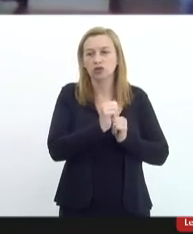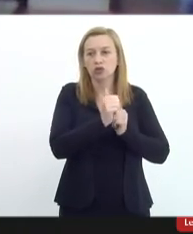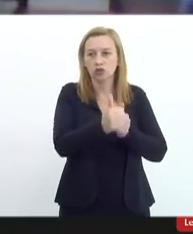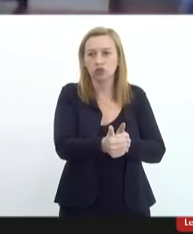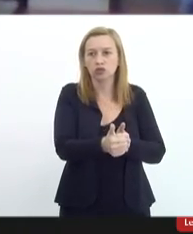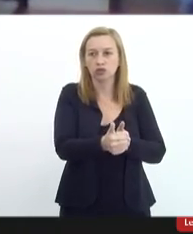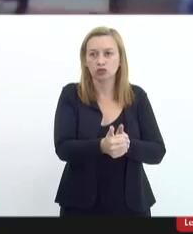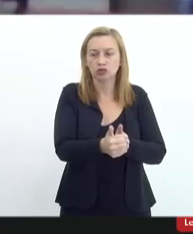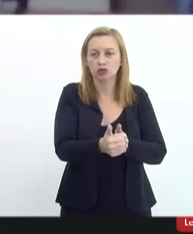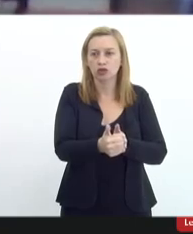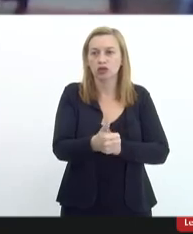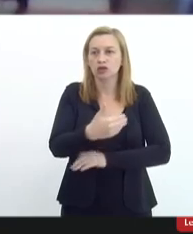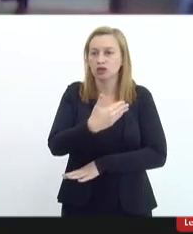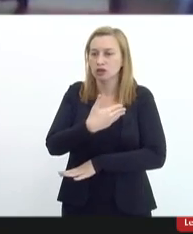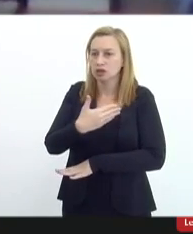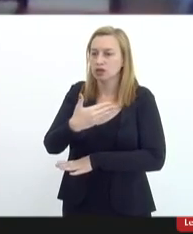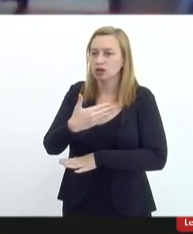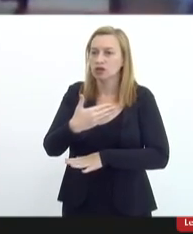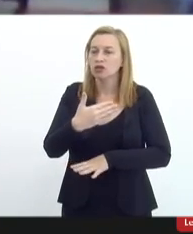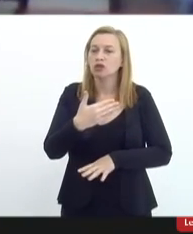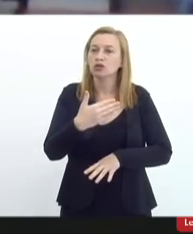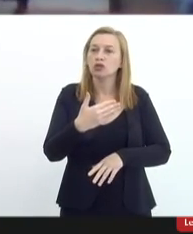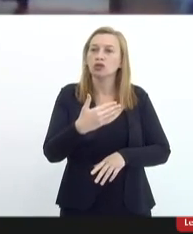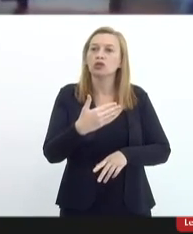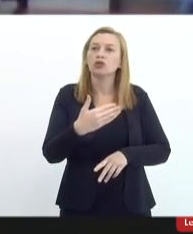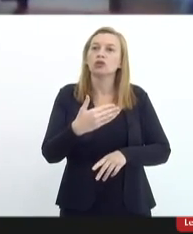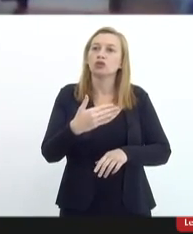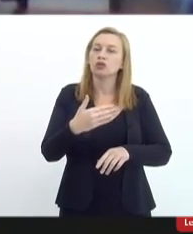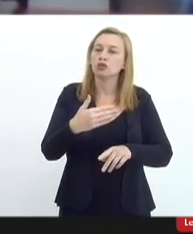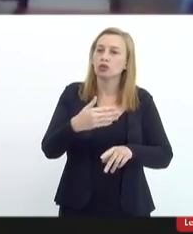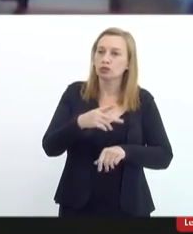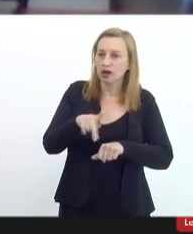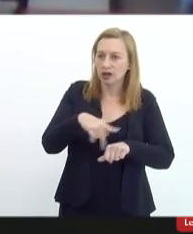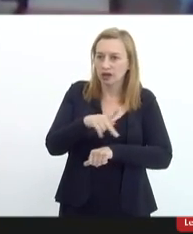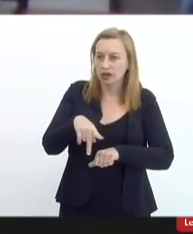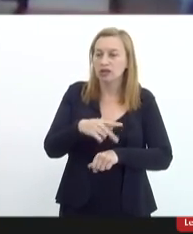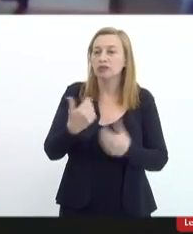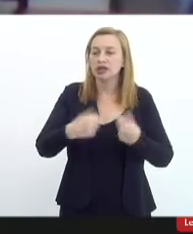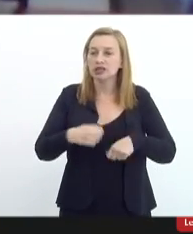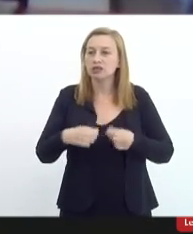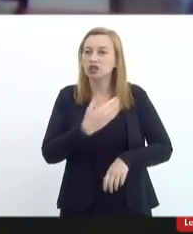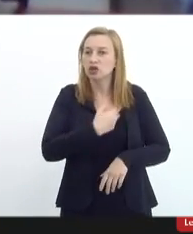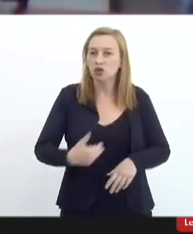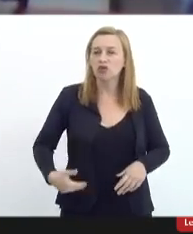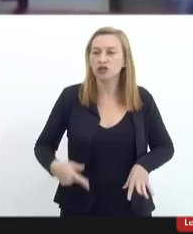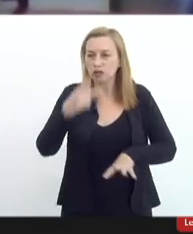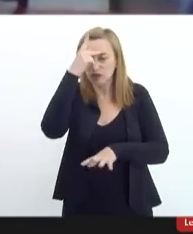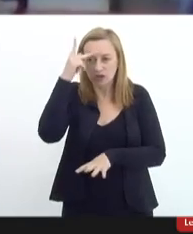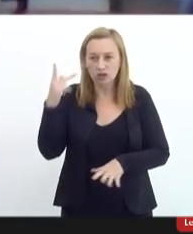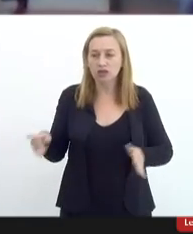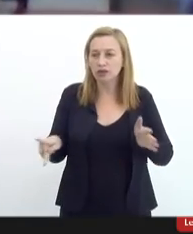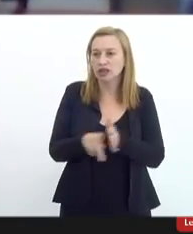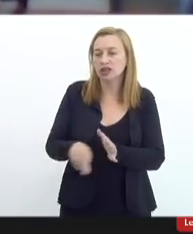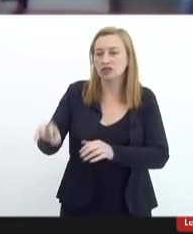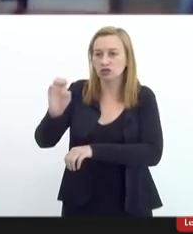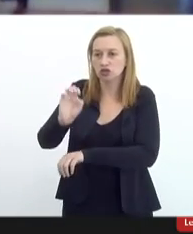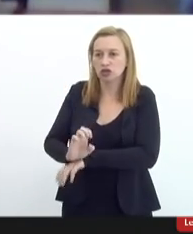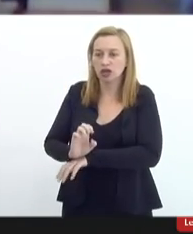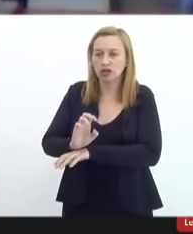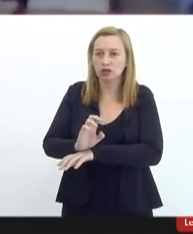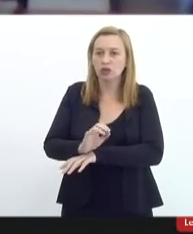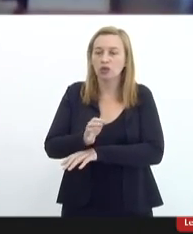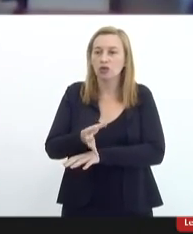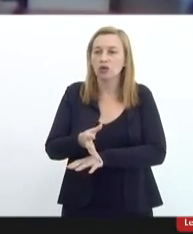da nação. Nós temos que ter governo, temos que ter pessoas no Estado que sigam o